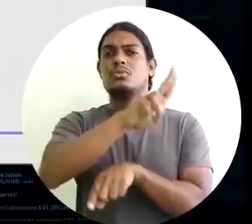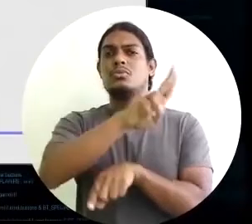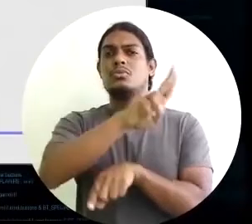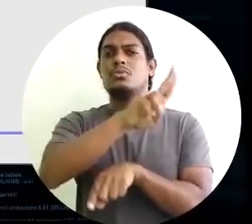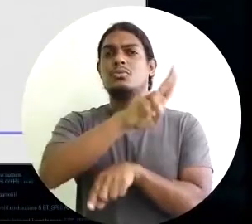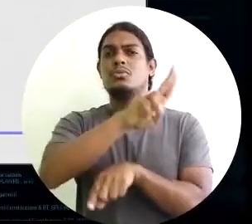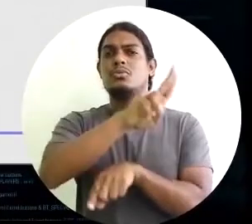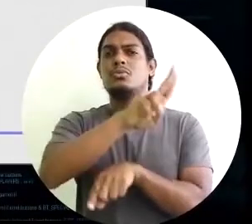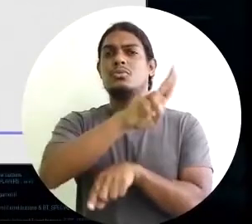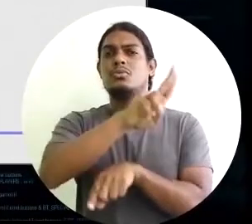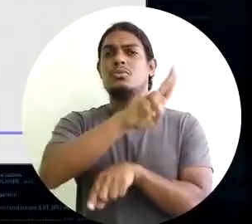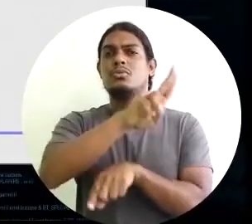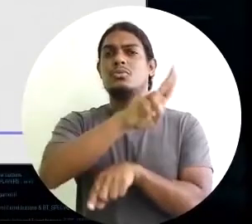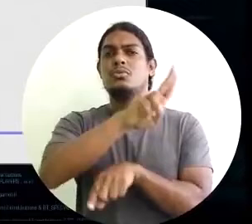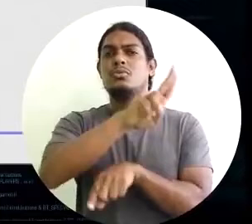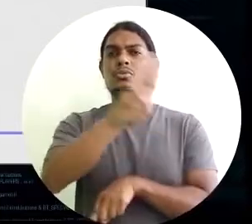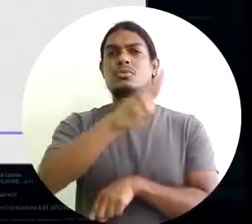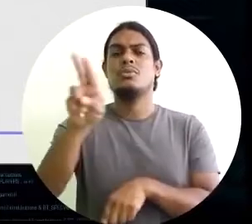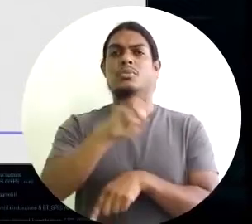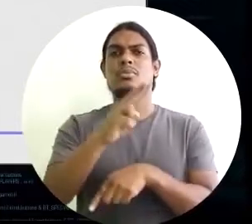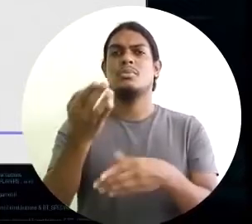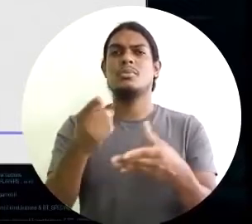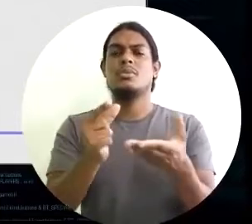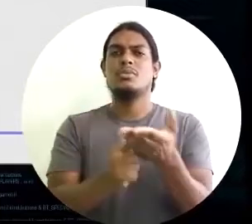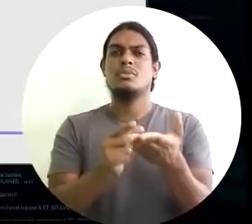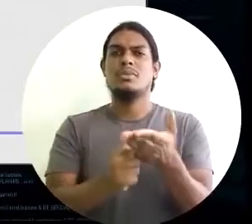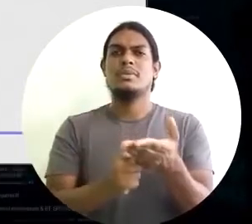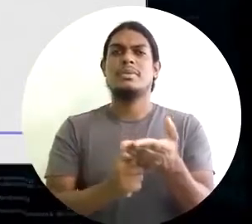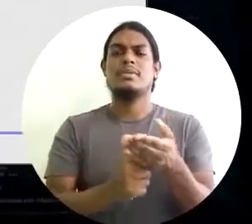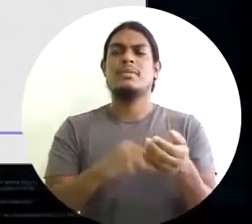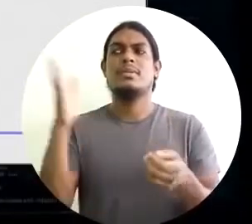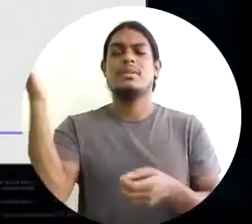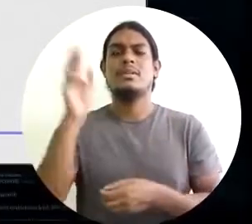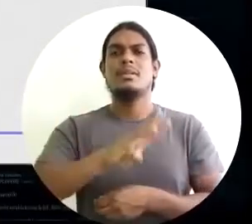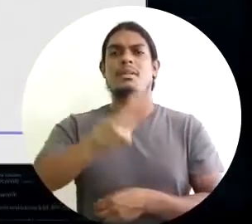URL relativa ou absoluta.